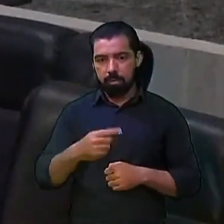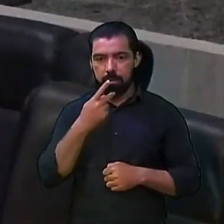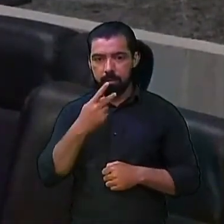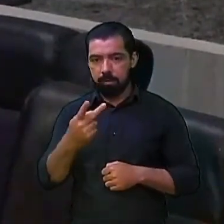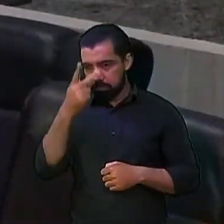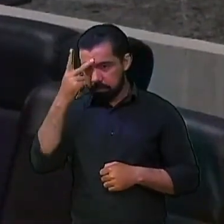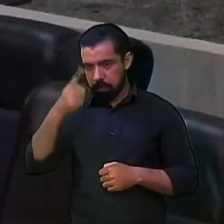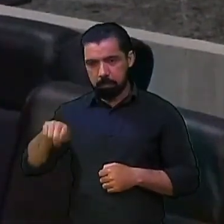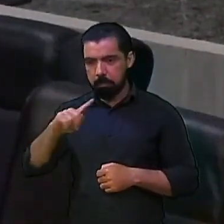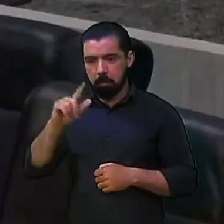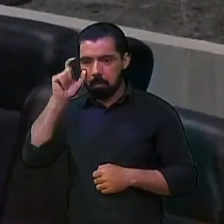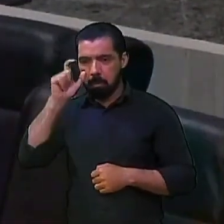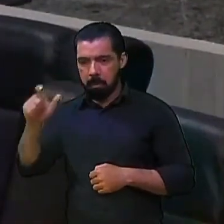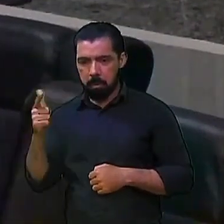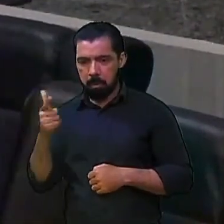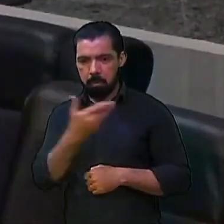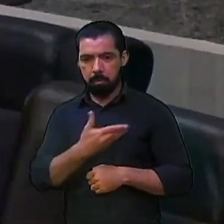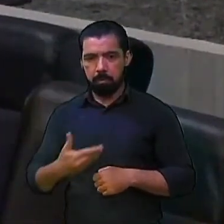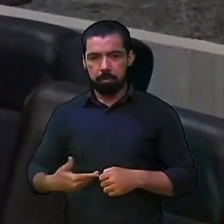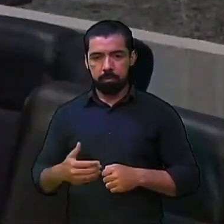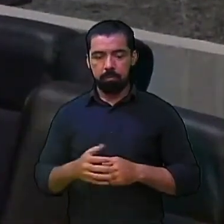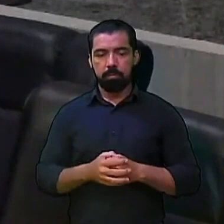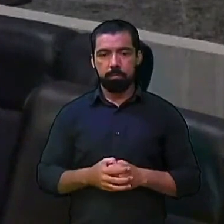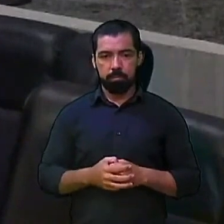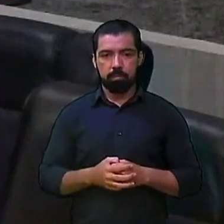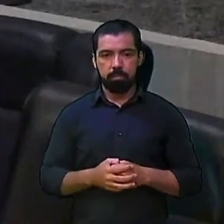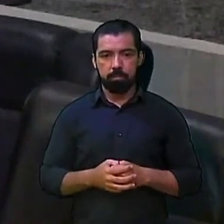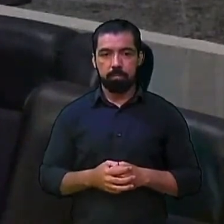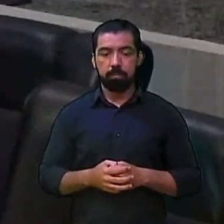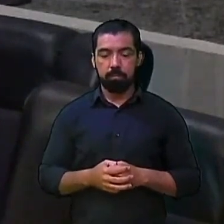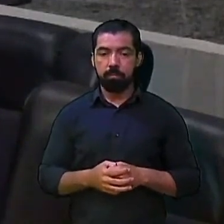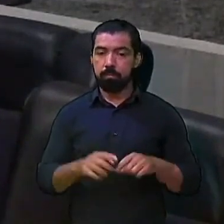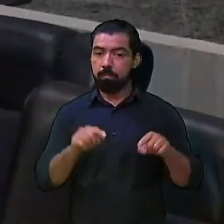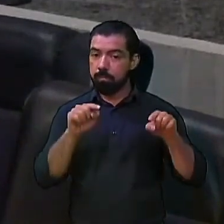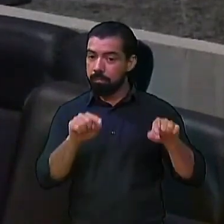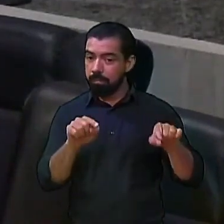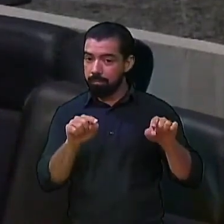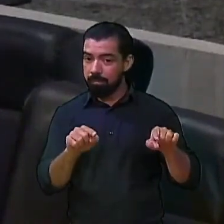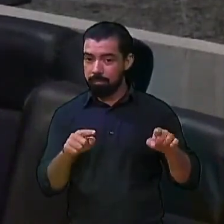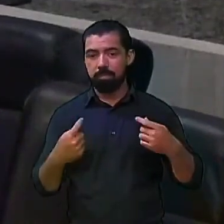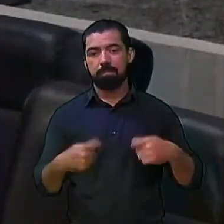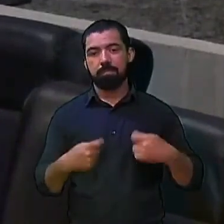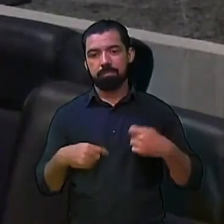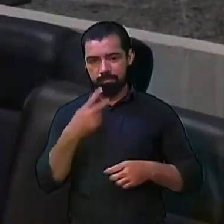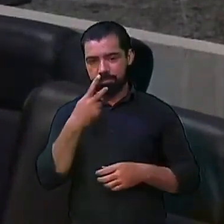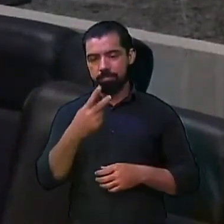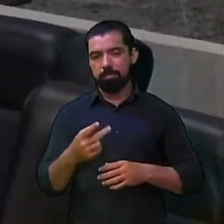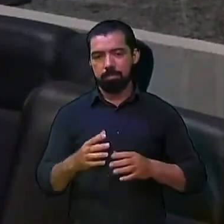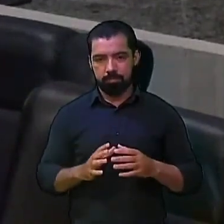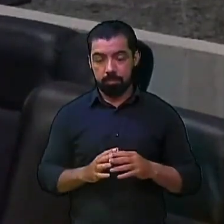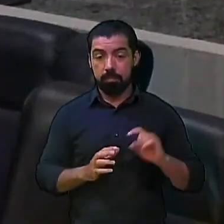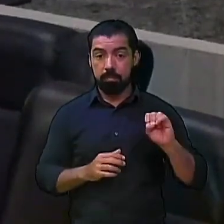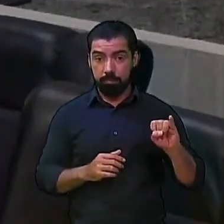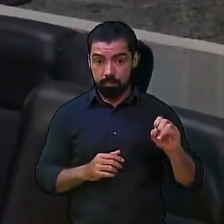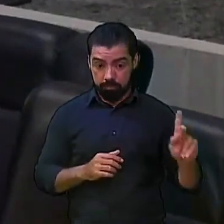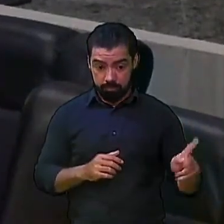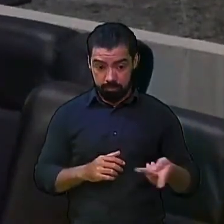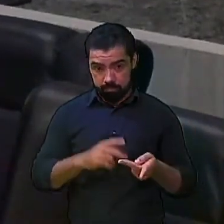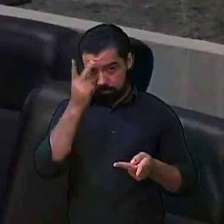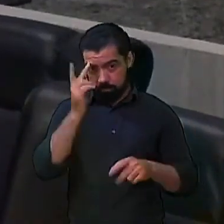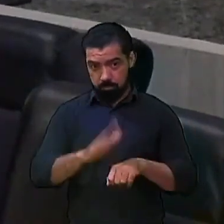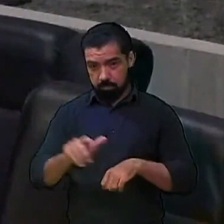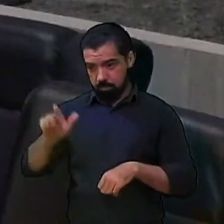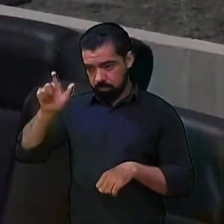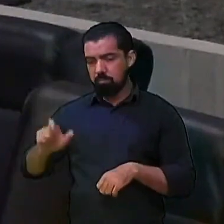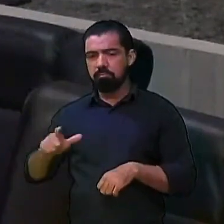não interessa ao Estado. É isso. É que tem que ser mencionado. Aí, quando aparece alguém que quer